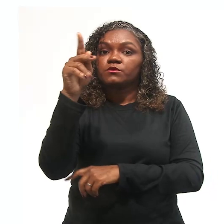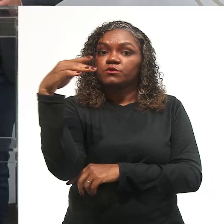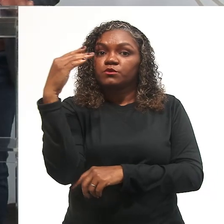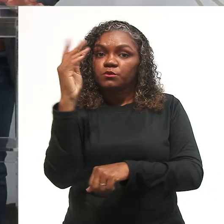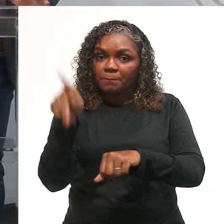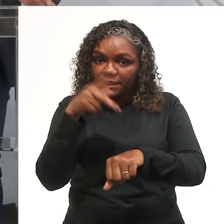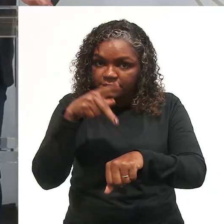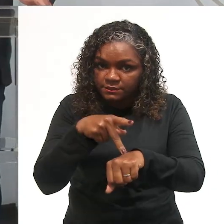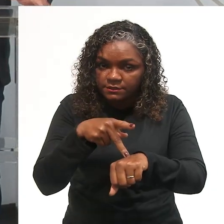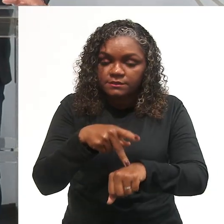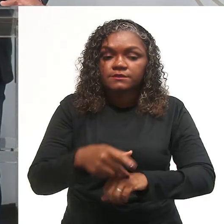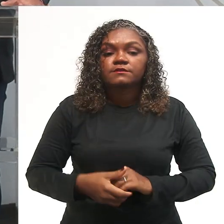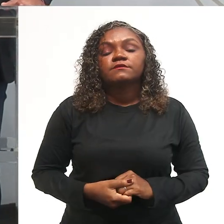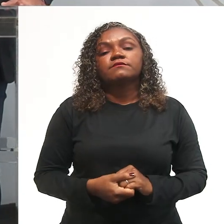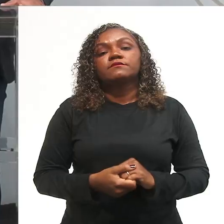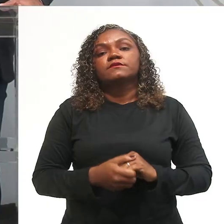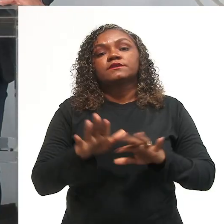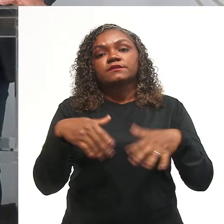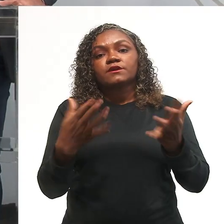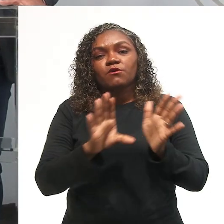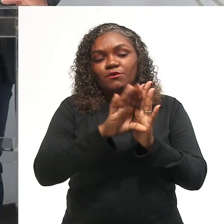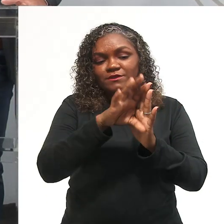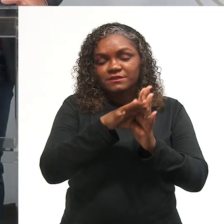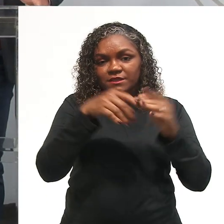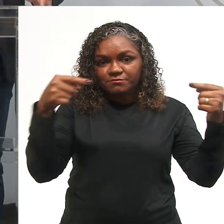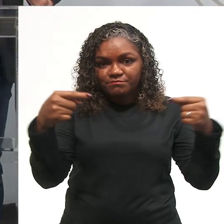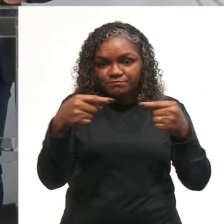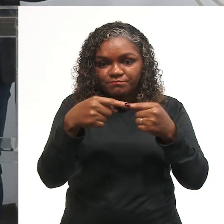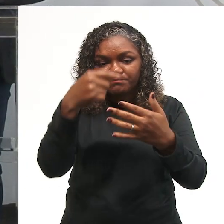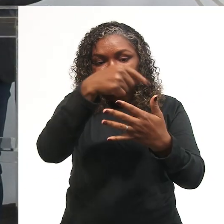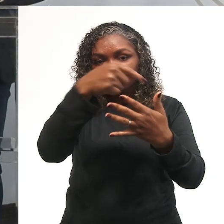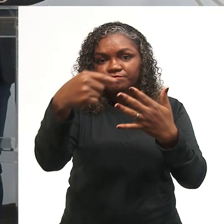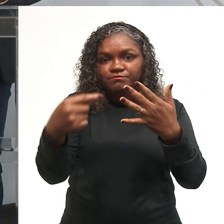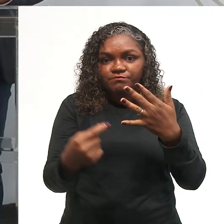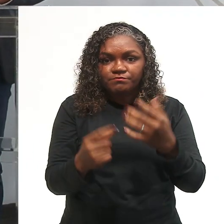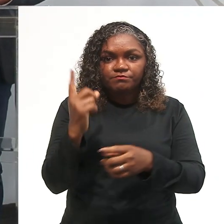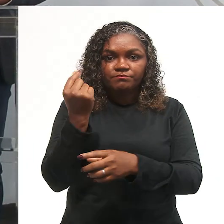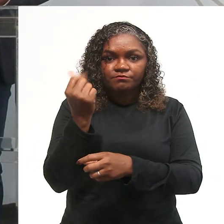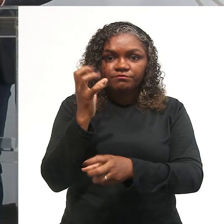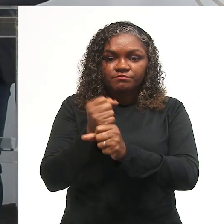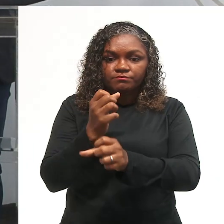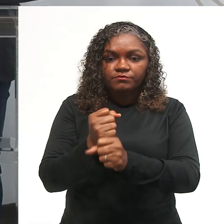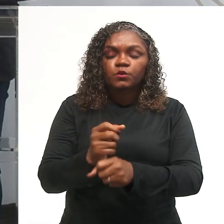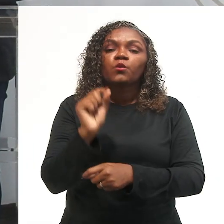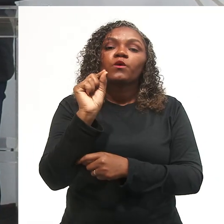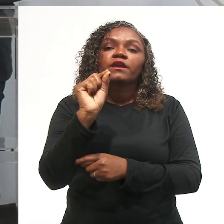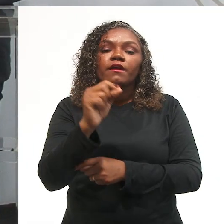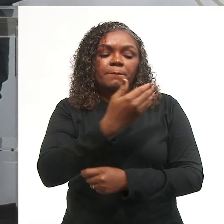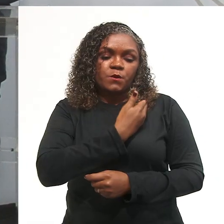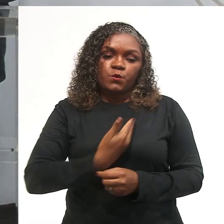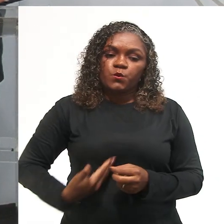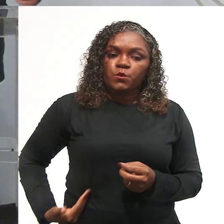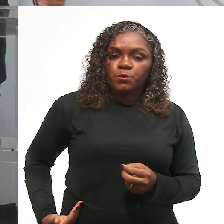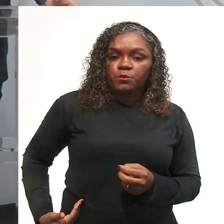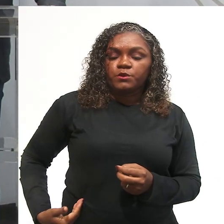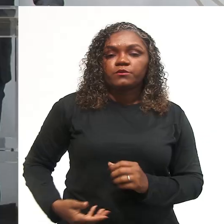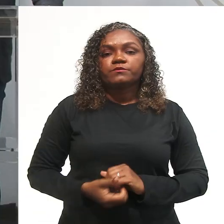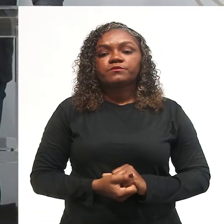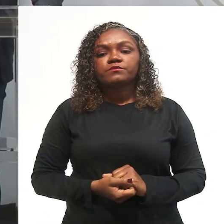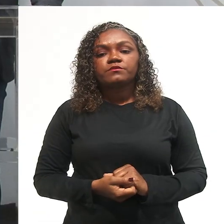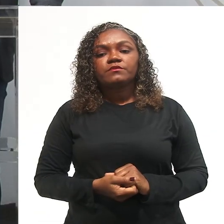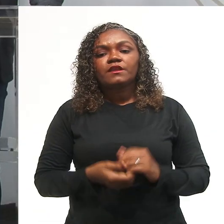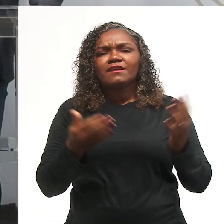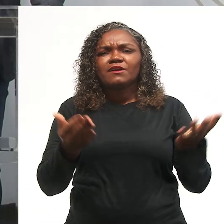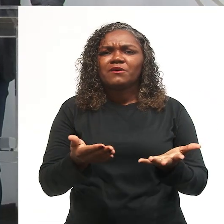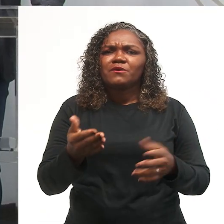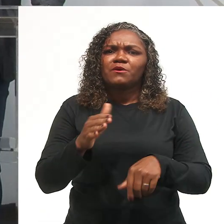Então, inicialmente, a gente tem esse conceito aqui que aborda a questão orçamentária. O que é o orçamento público, professor? Você está